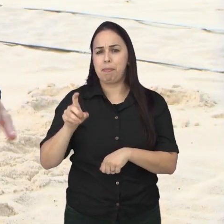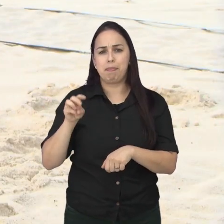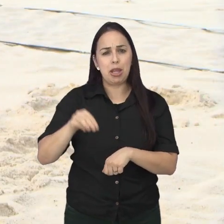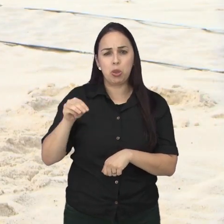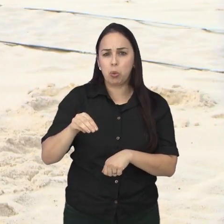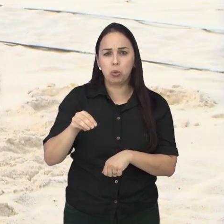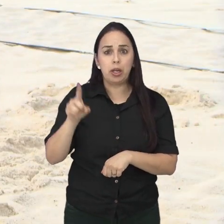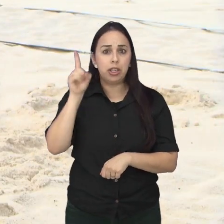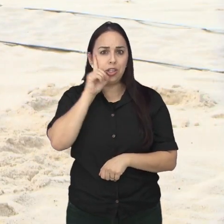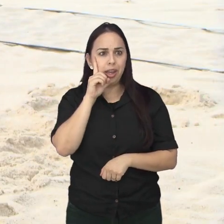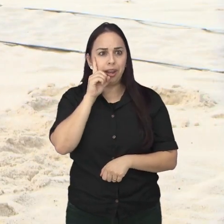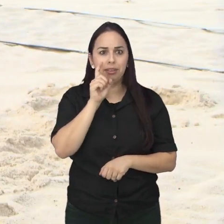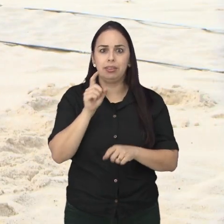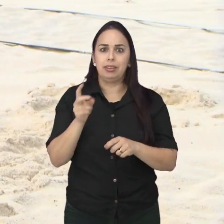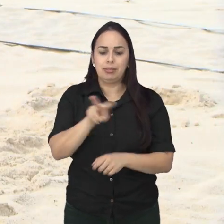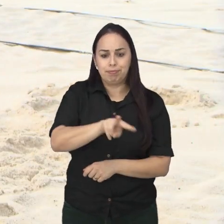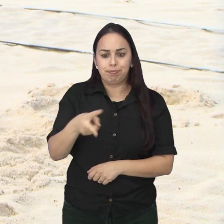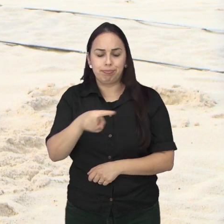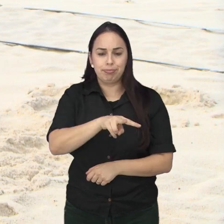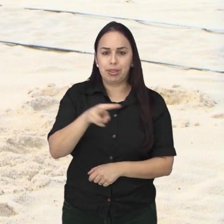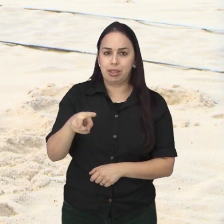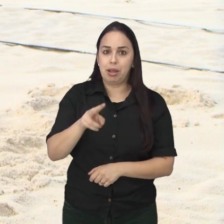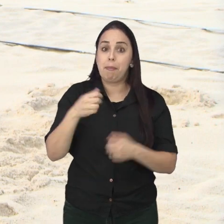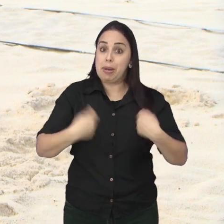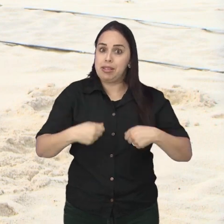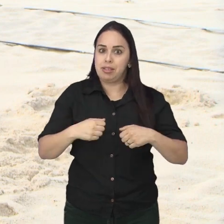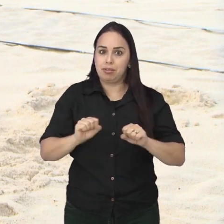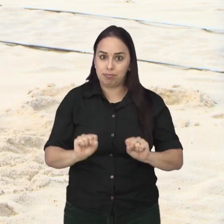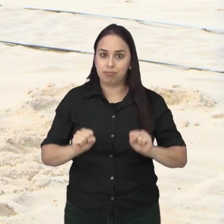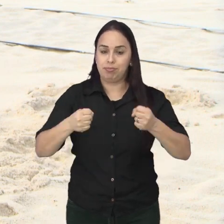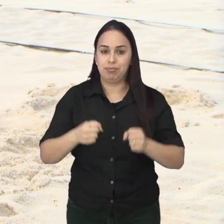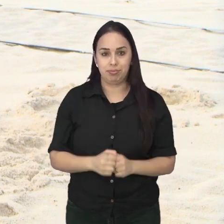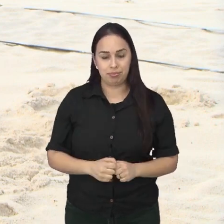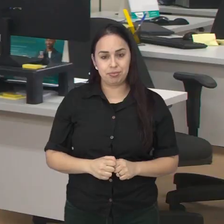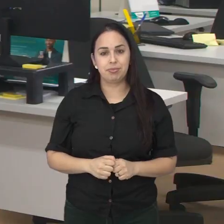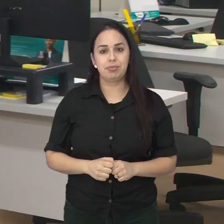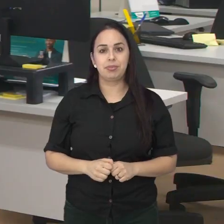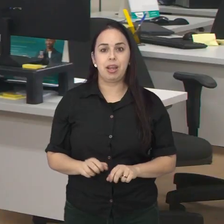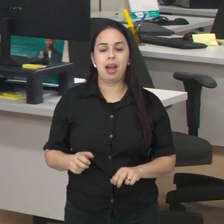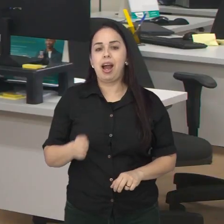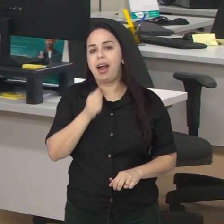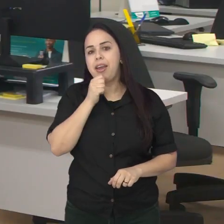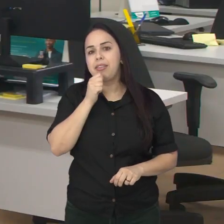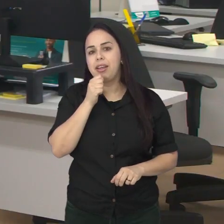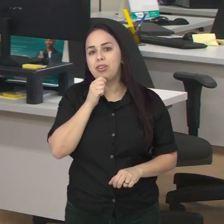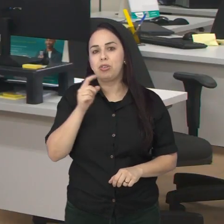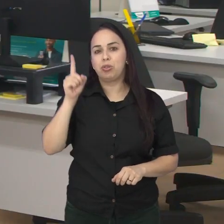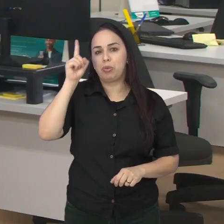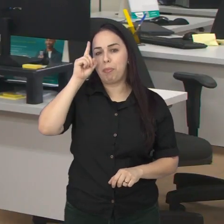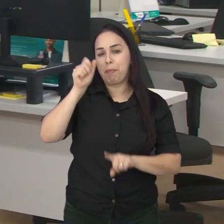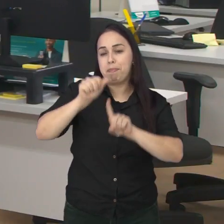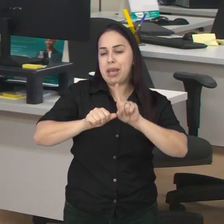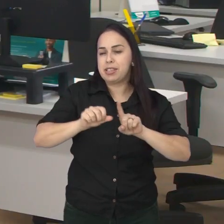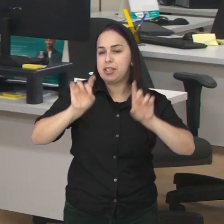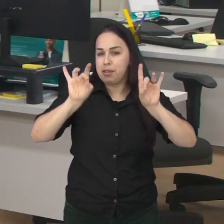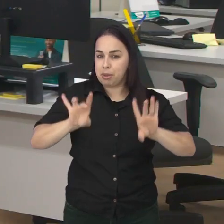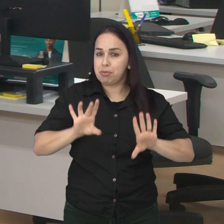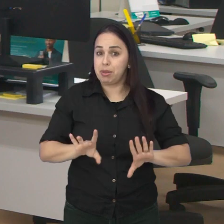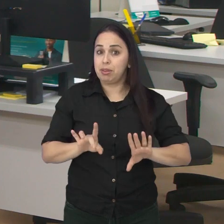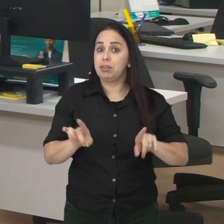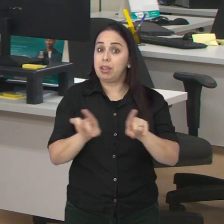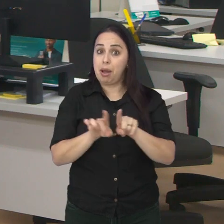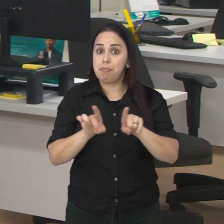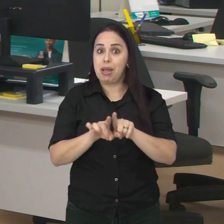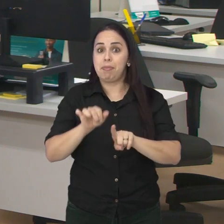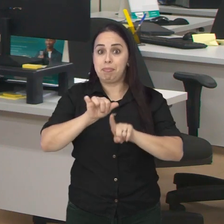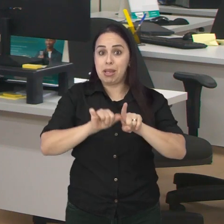de assim, de não, já é um começo, mas tem que se movimentar. Nosso corpo não foi feito para ficar parado. E ainda falando de datas comemorativas, neste mês